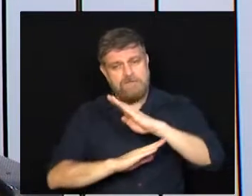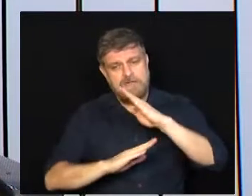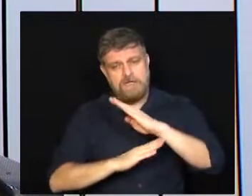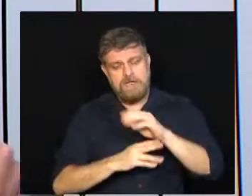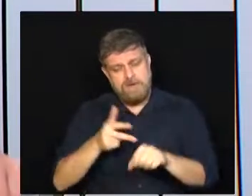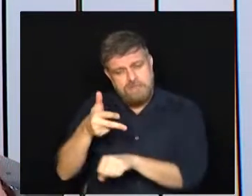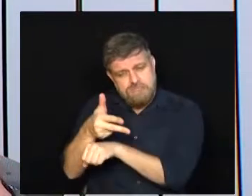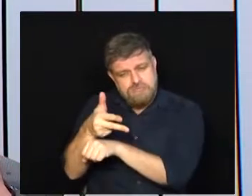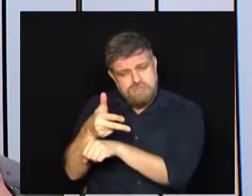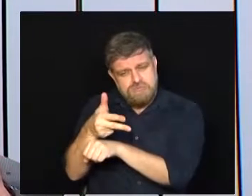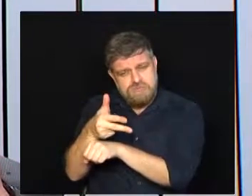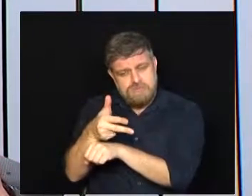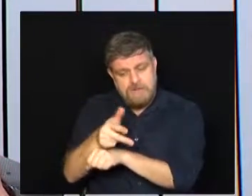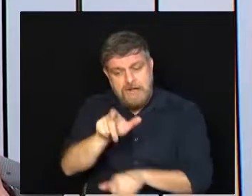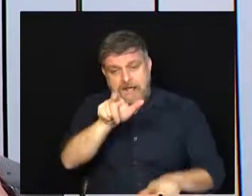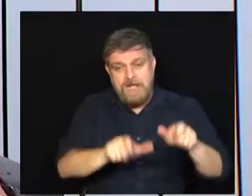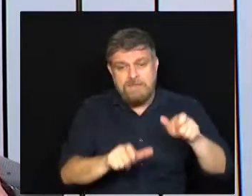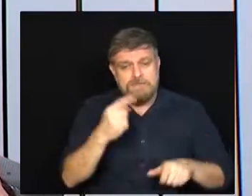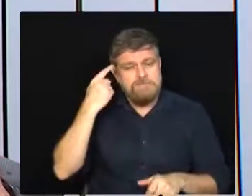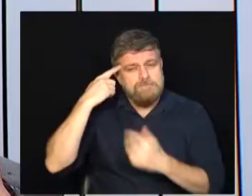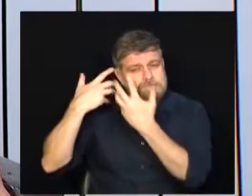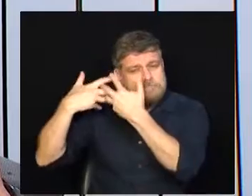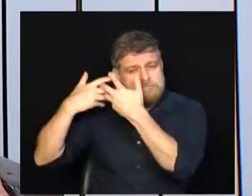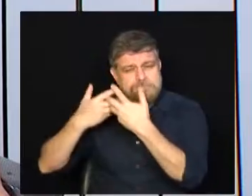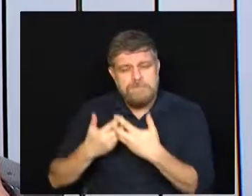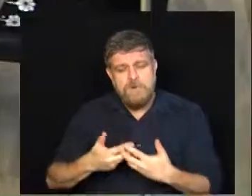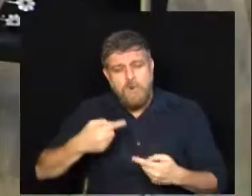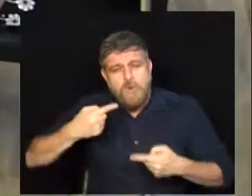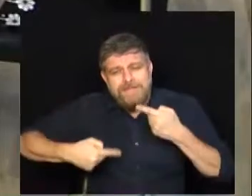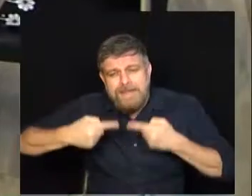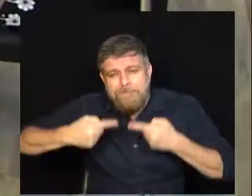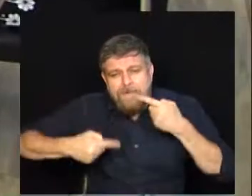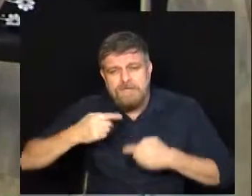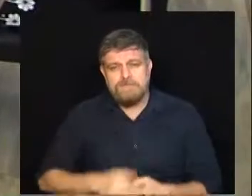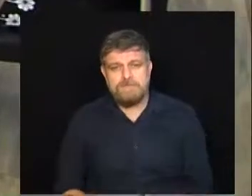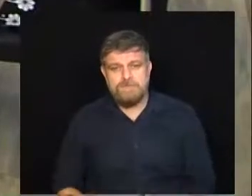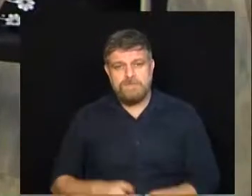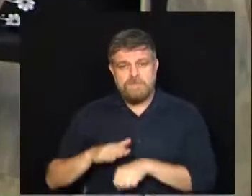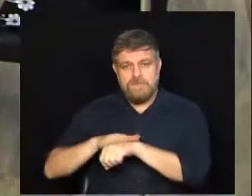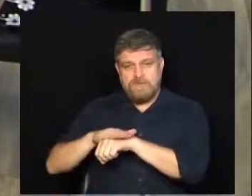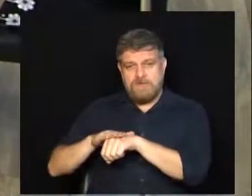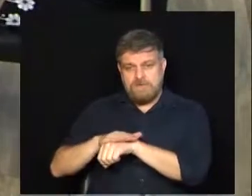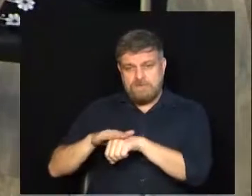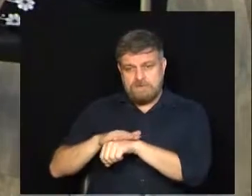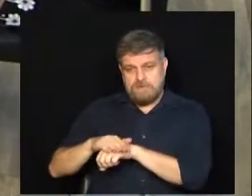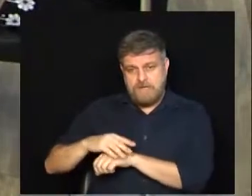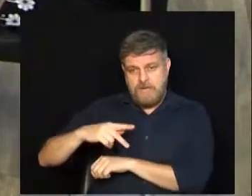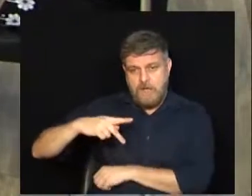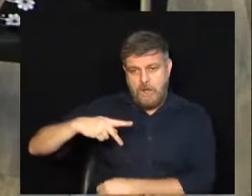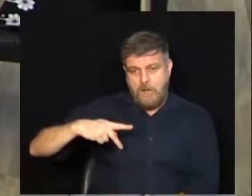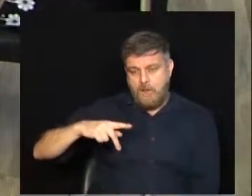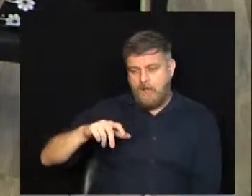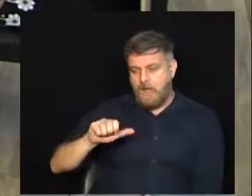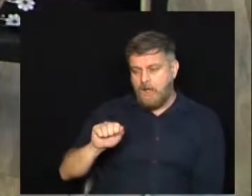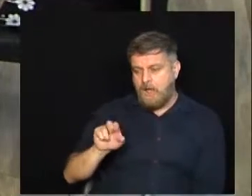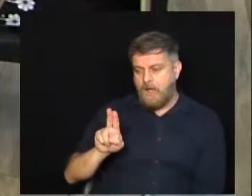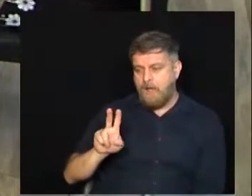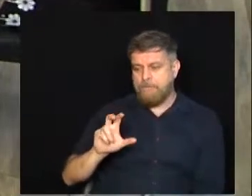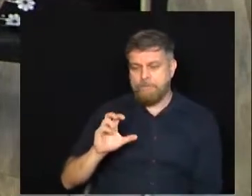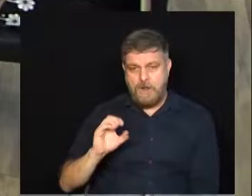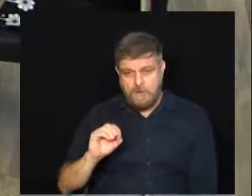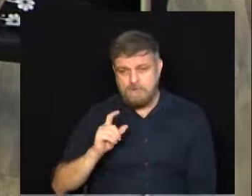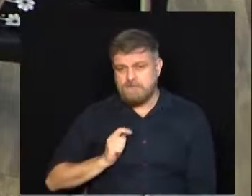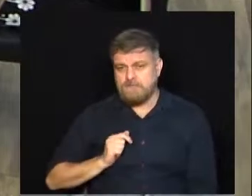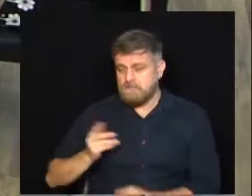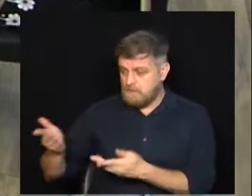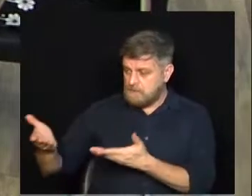podendo debater com a cidade também. E agora, então, a gente vai conversar com Paulo Mariante. Paulo, seja bem-vindo ao Questão de